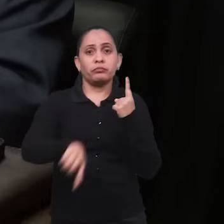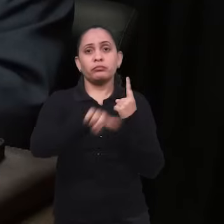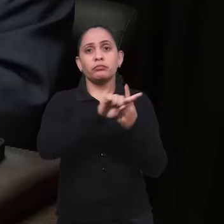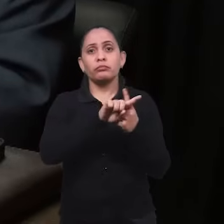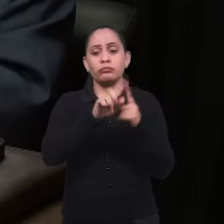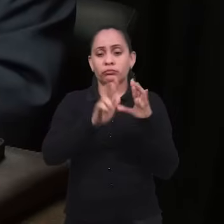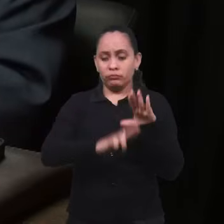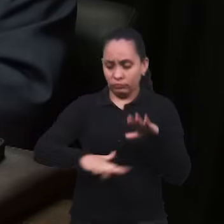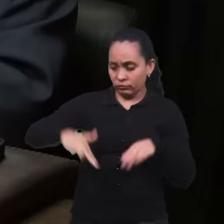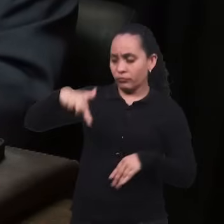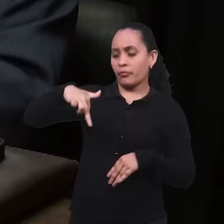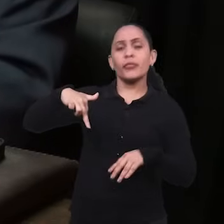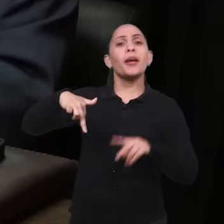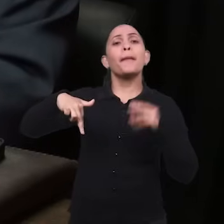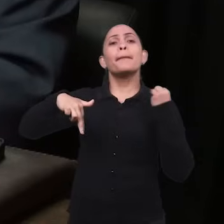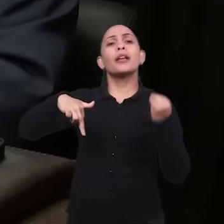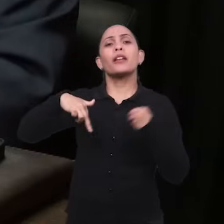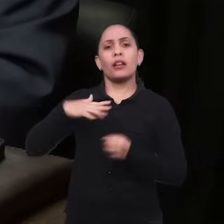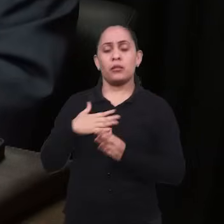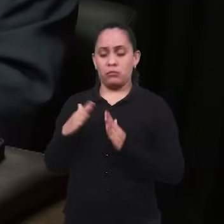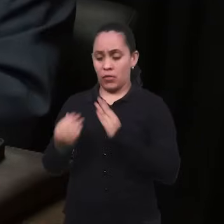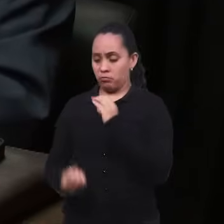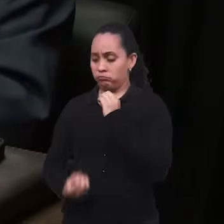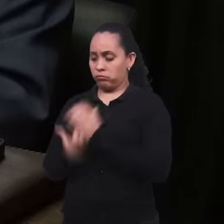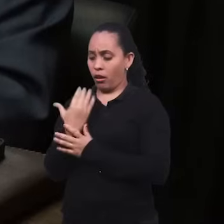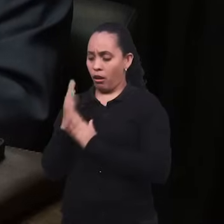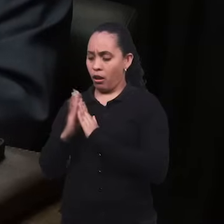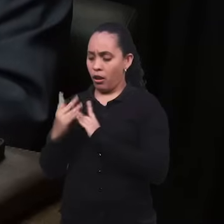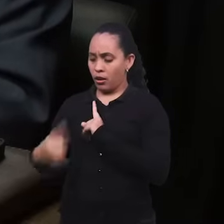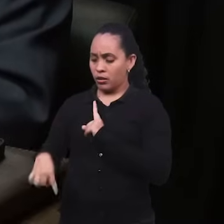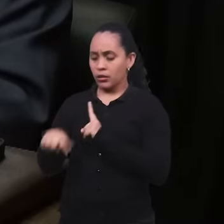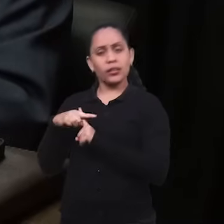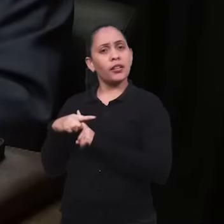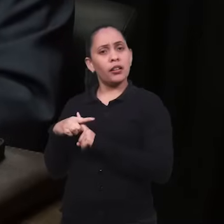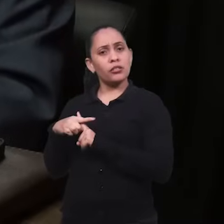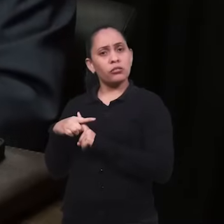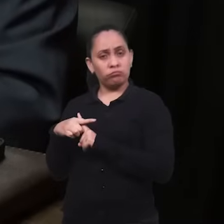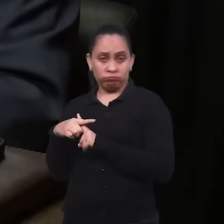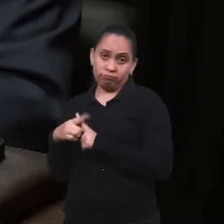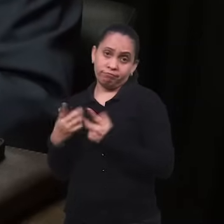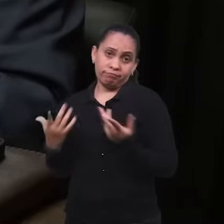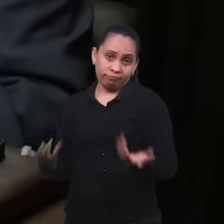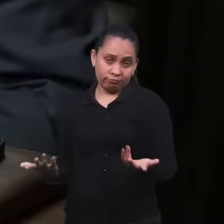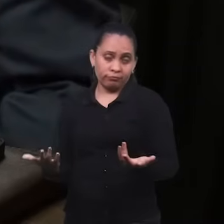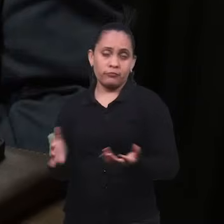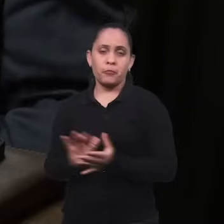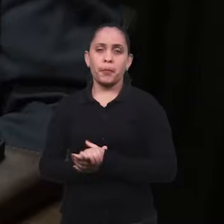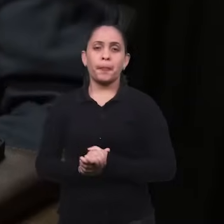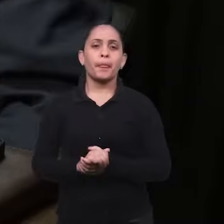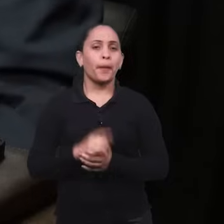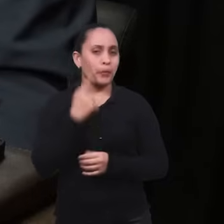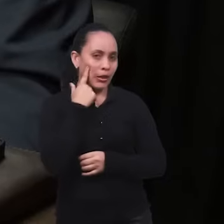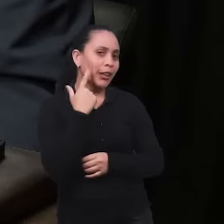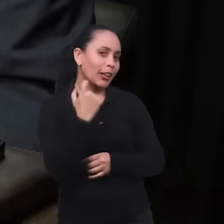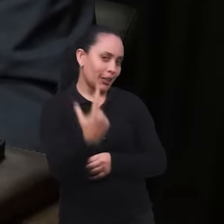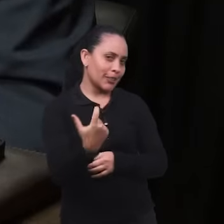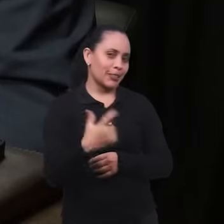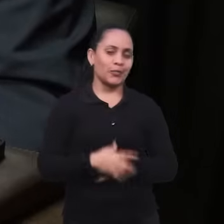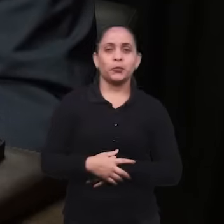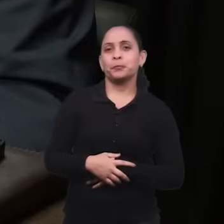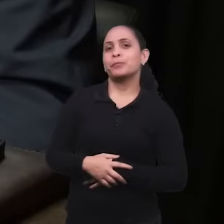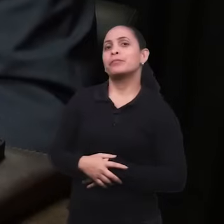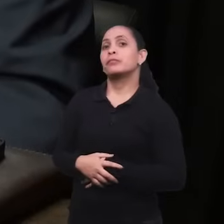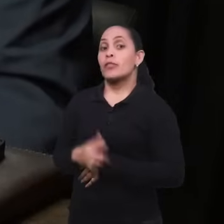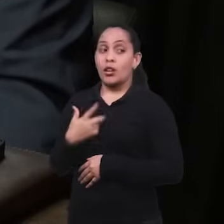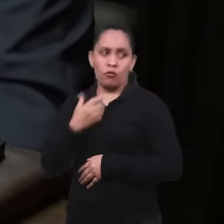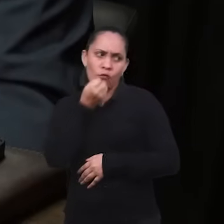ressurreição do Senhor Jesus seria para estabelecer a igreja, né? A igreja fiel, né? Então, ele não, é muito interessante esse